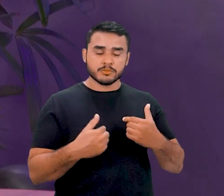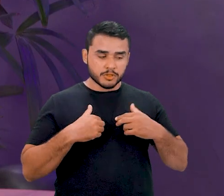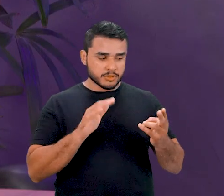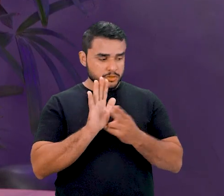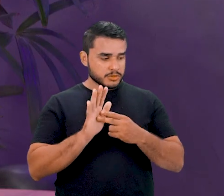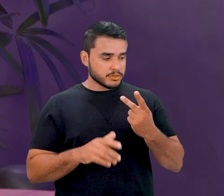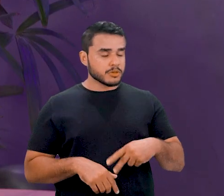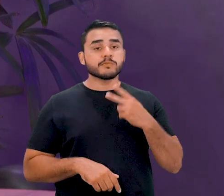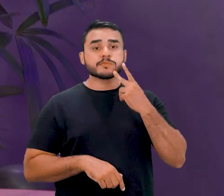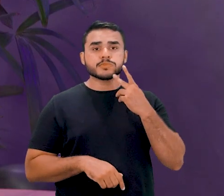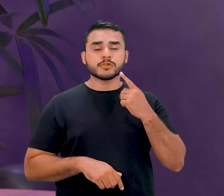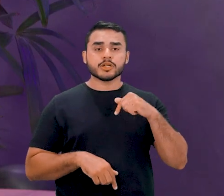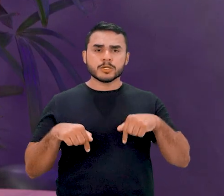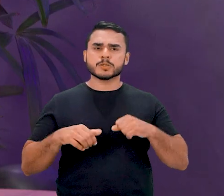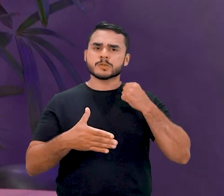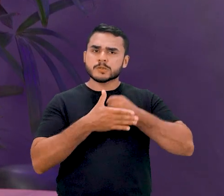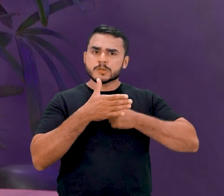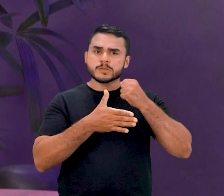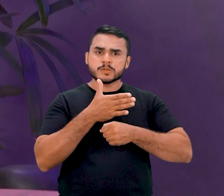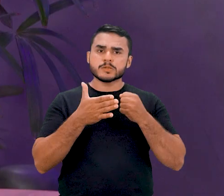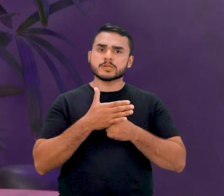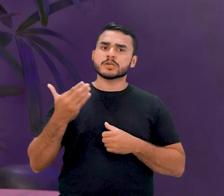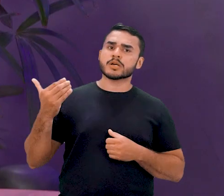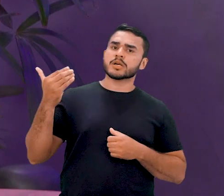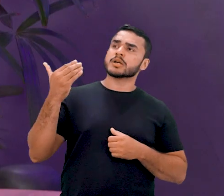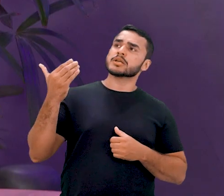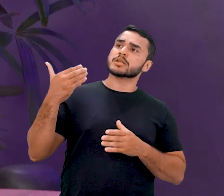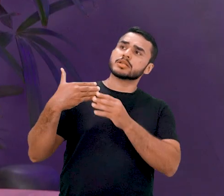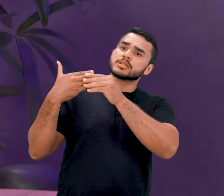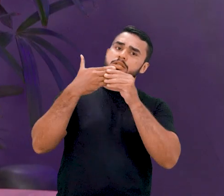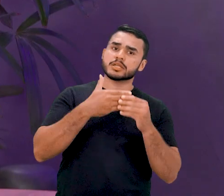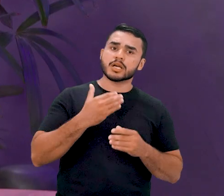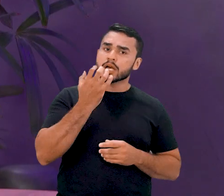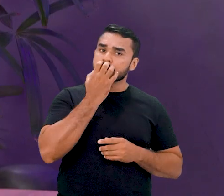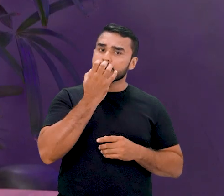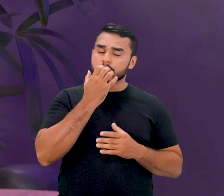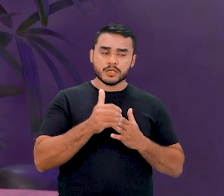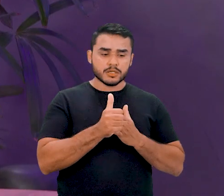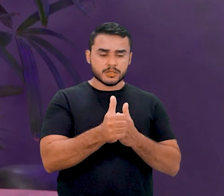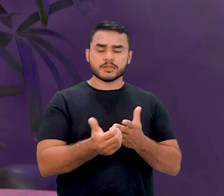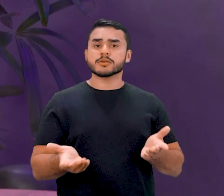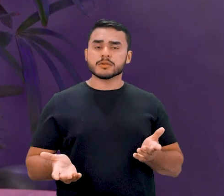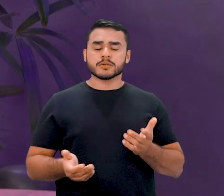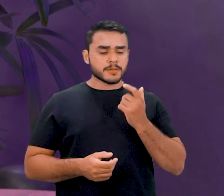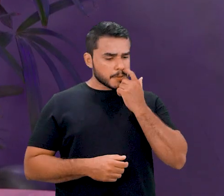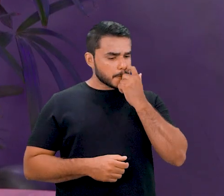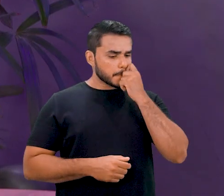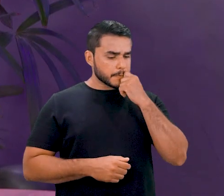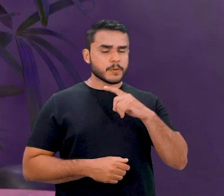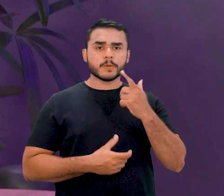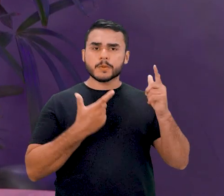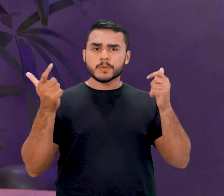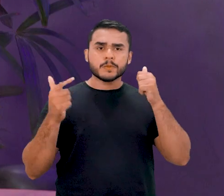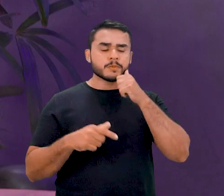cearense da Gema, que foi lá brigar para que viesse um cão-guia para o Nordeste. Tiveram outras pessoas que brigaram até antes de mim,